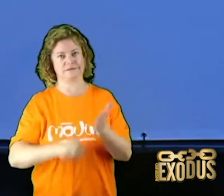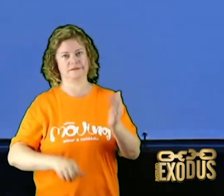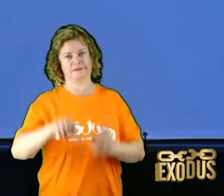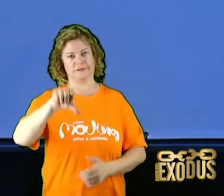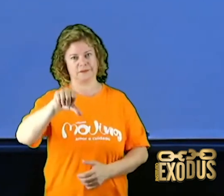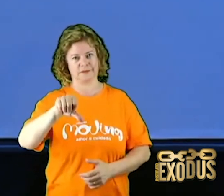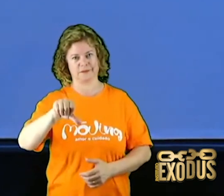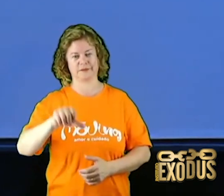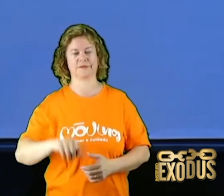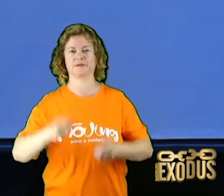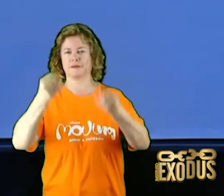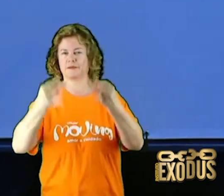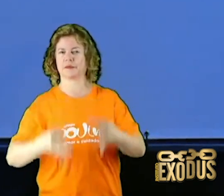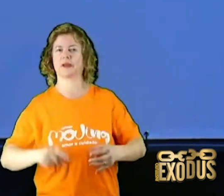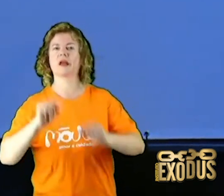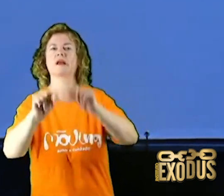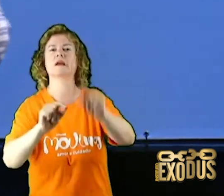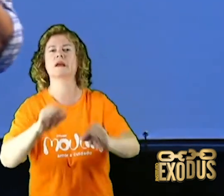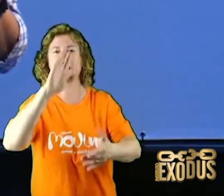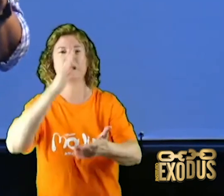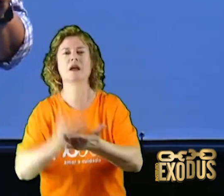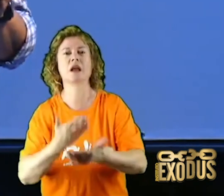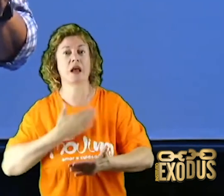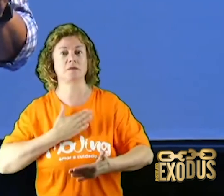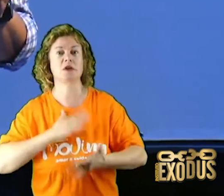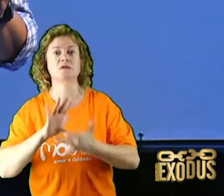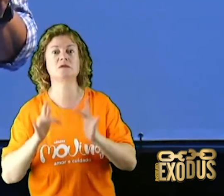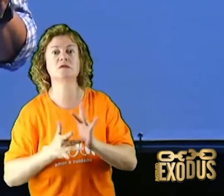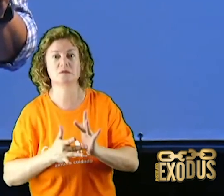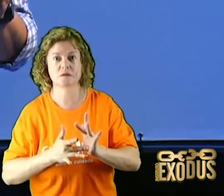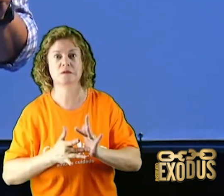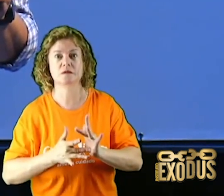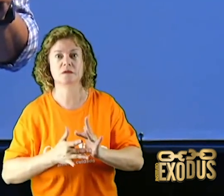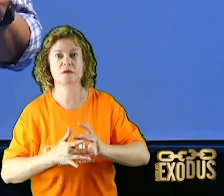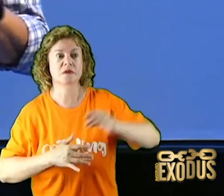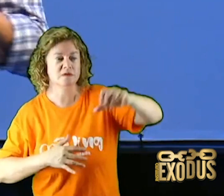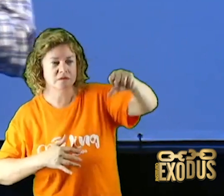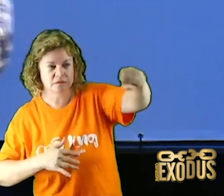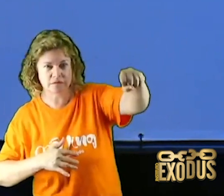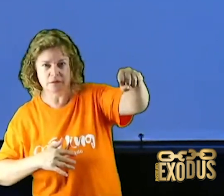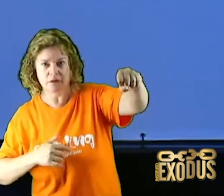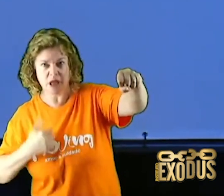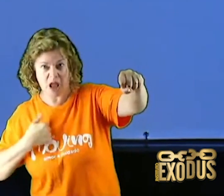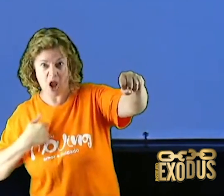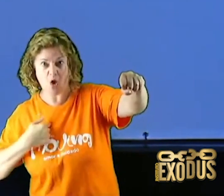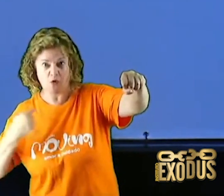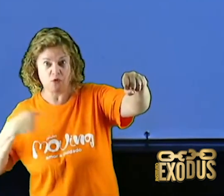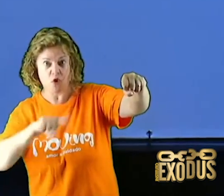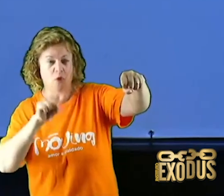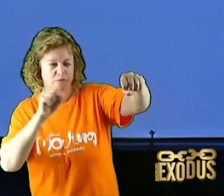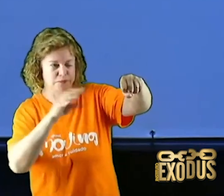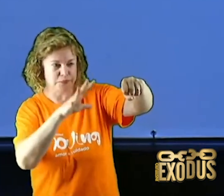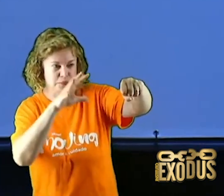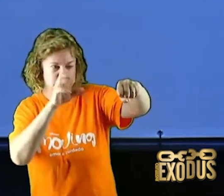trevas, eu vou iluminar as trevas. O cego de nascença ficava onde?